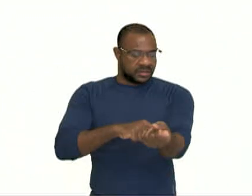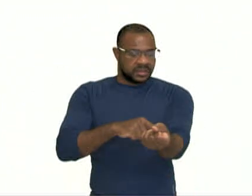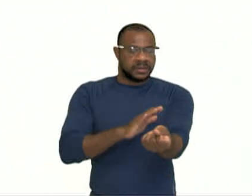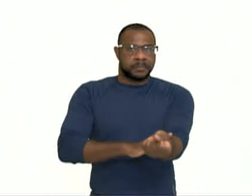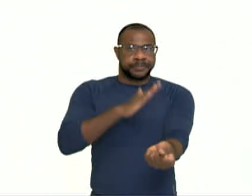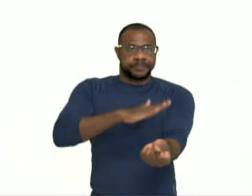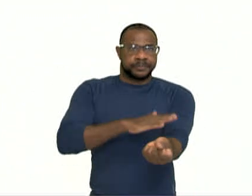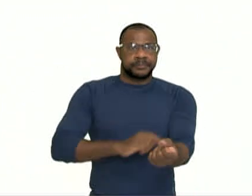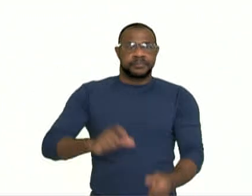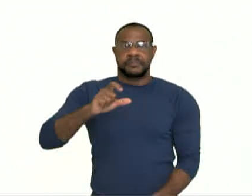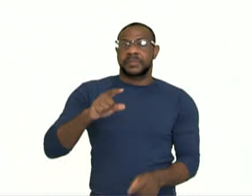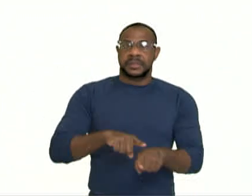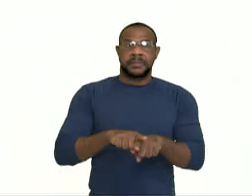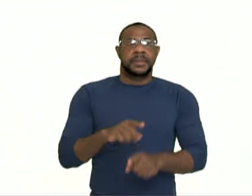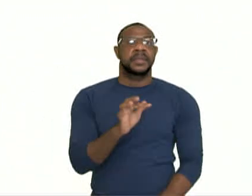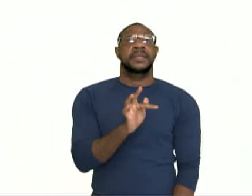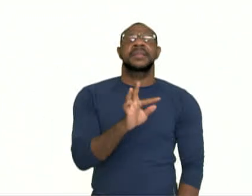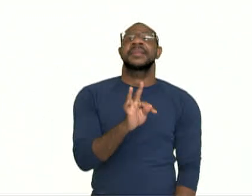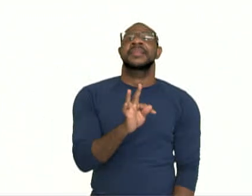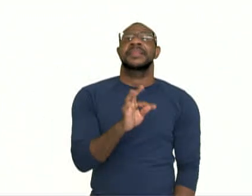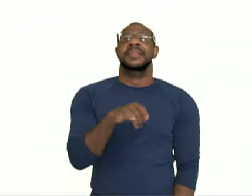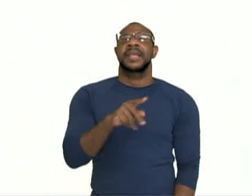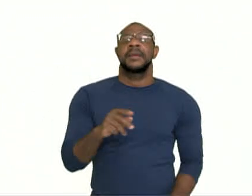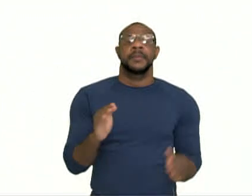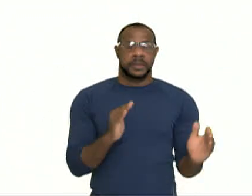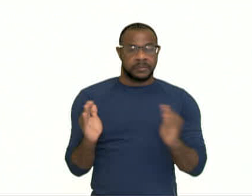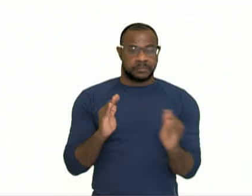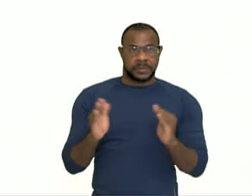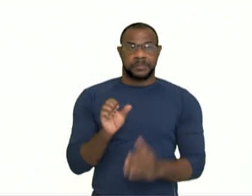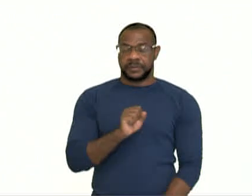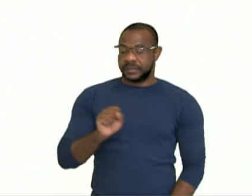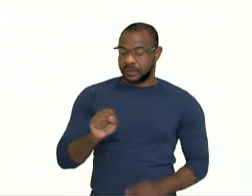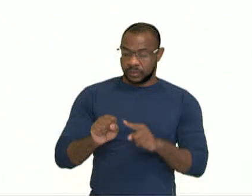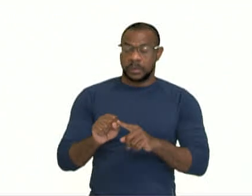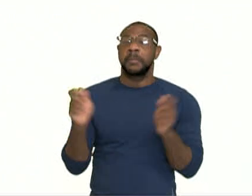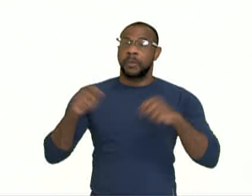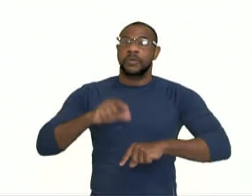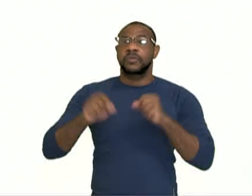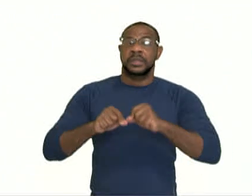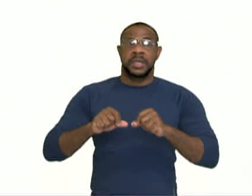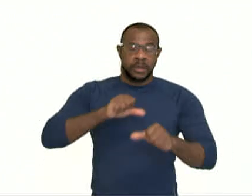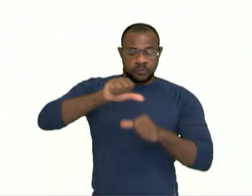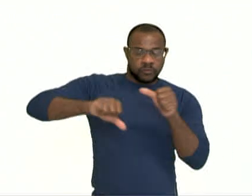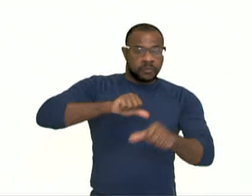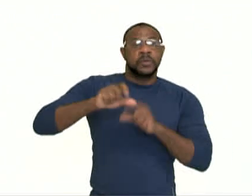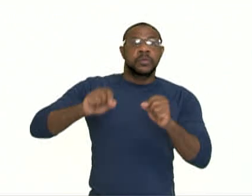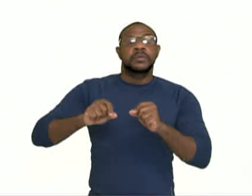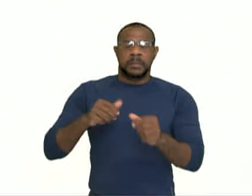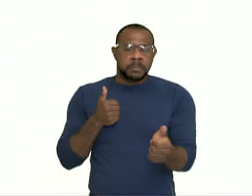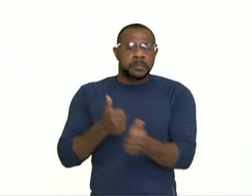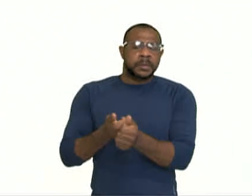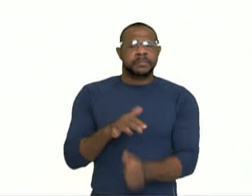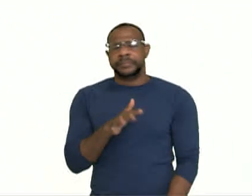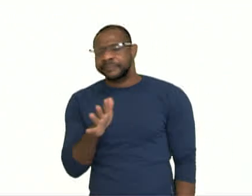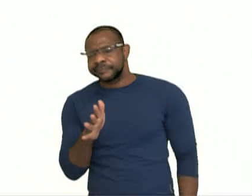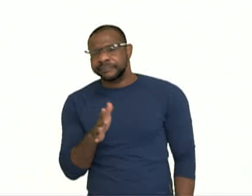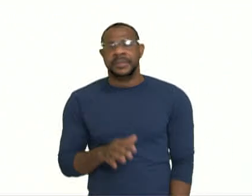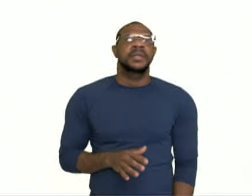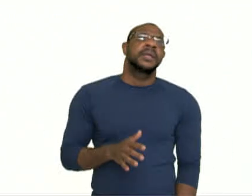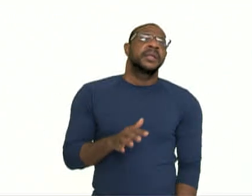função ao tempo, que a gente vai chamar de T em segundos, pode ser modelada aproximadamente pela